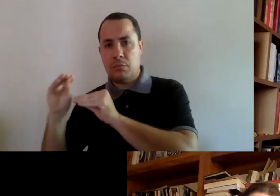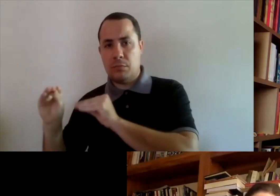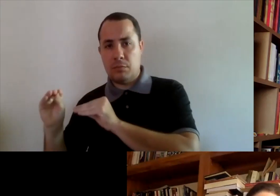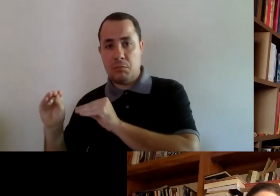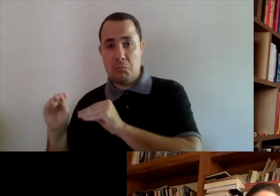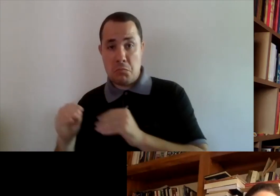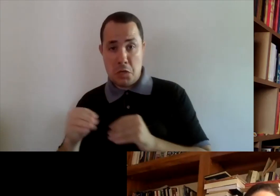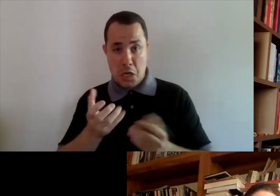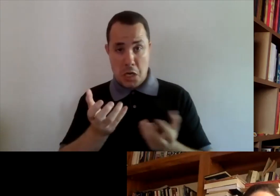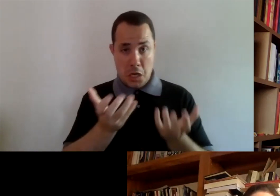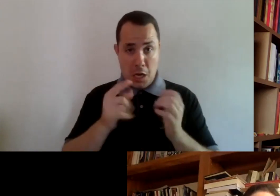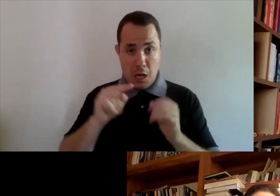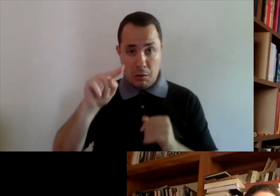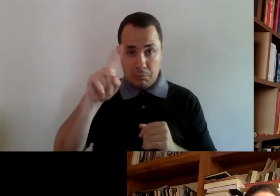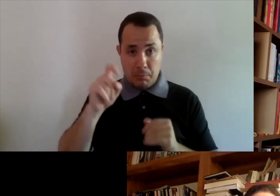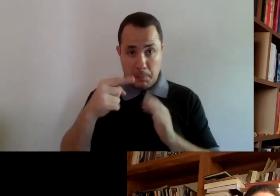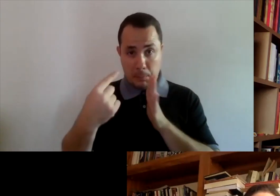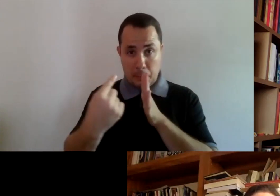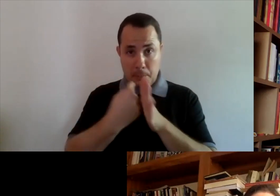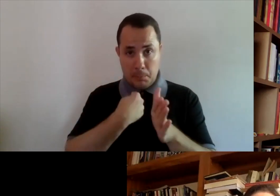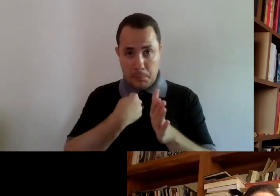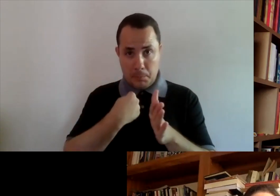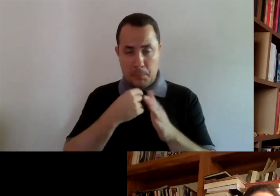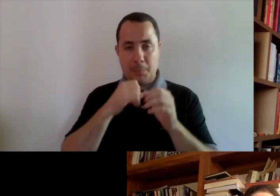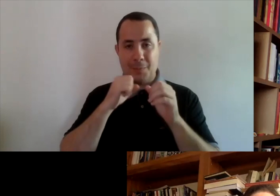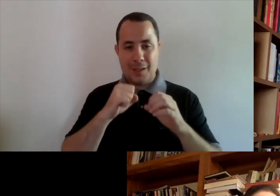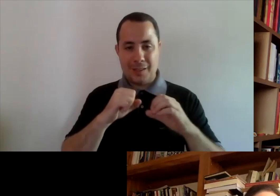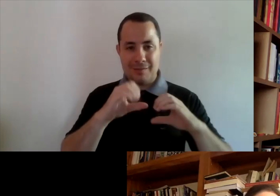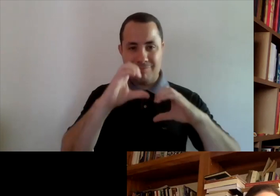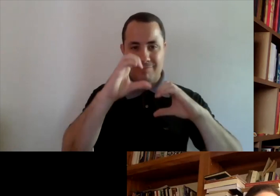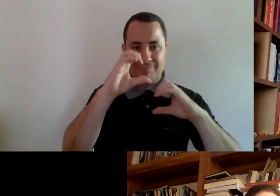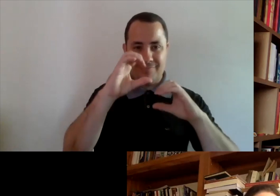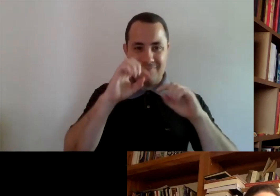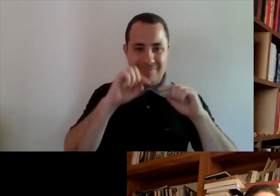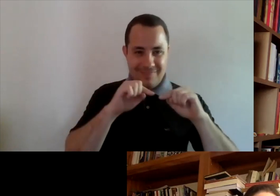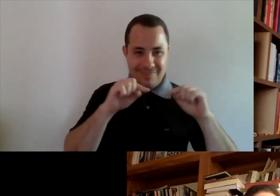nós o que vocês